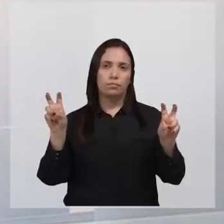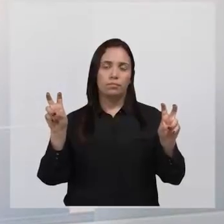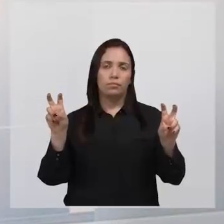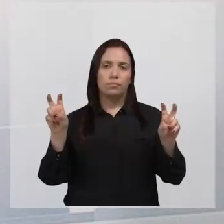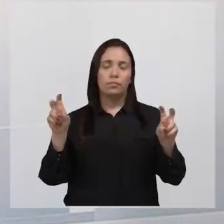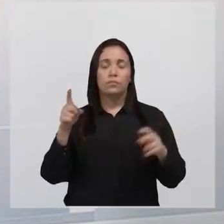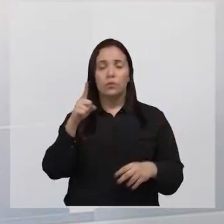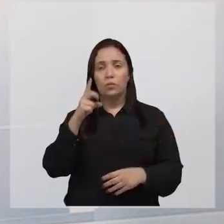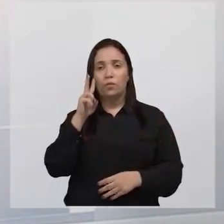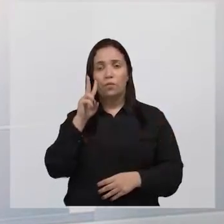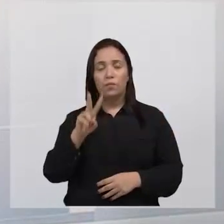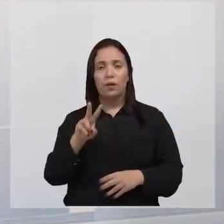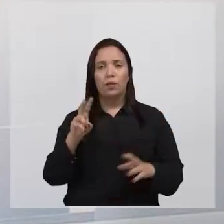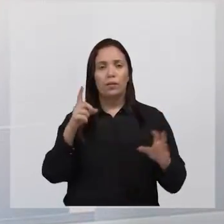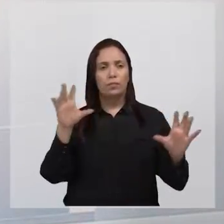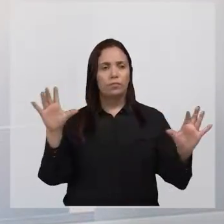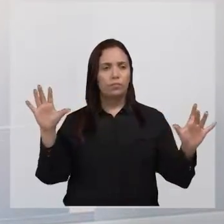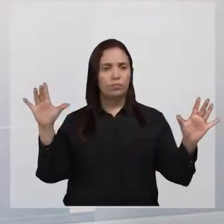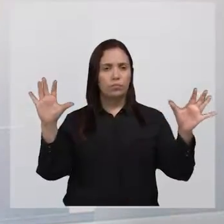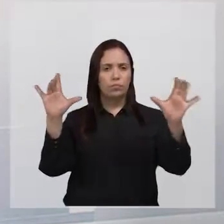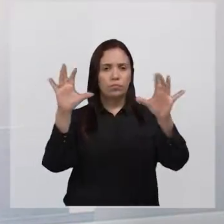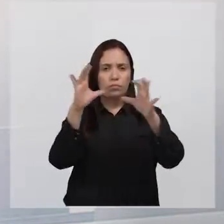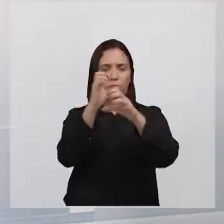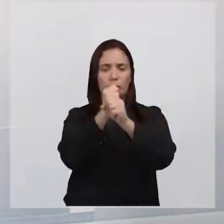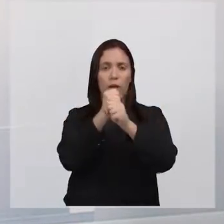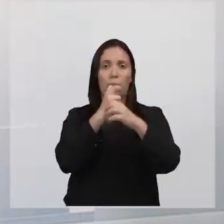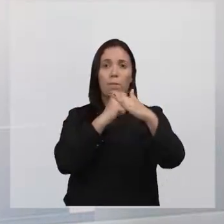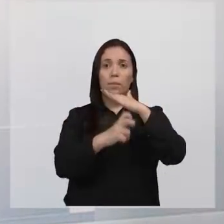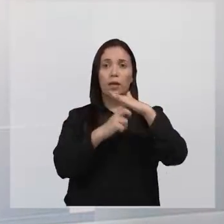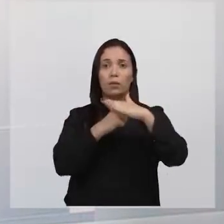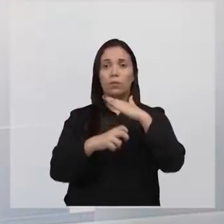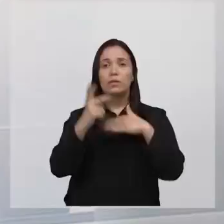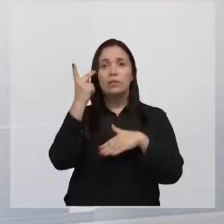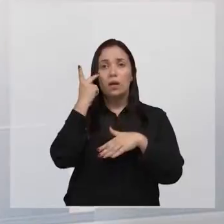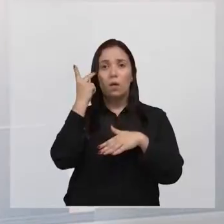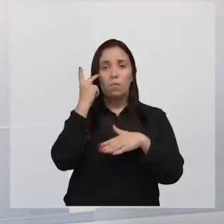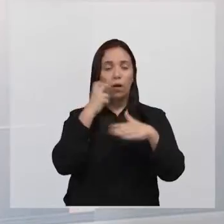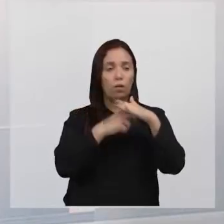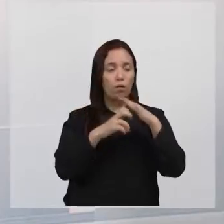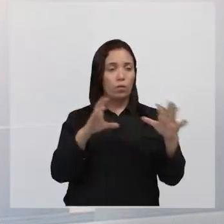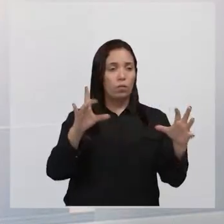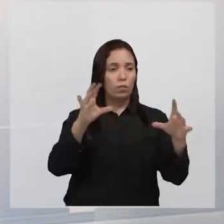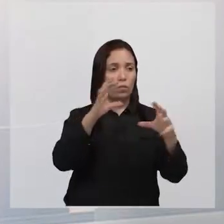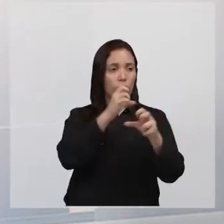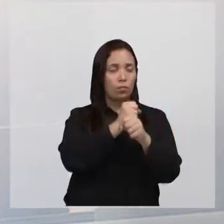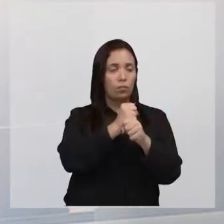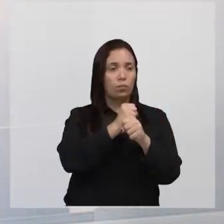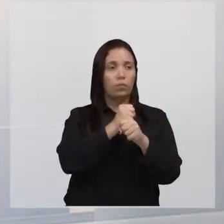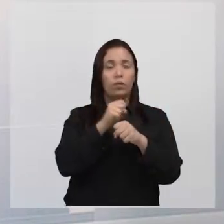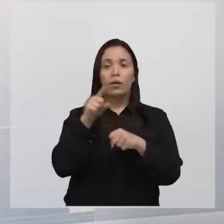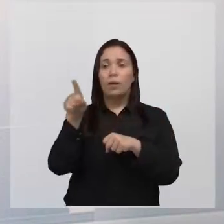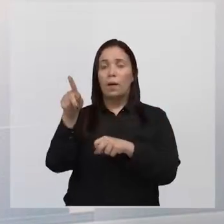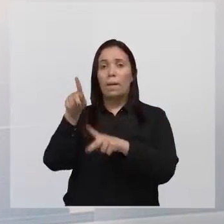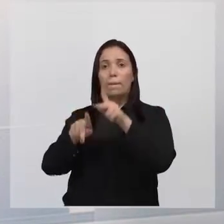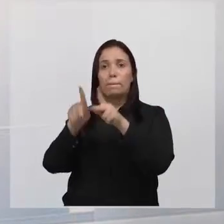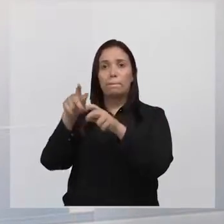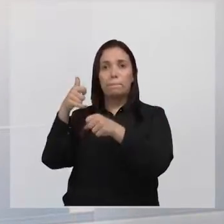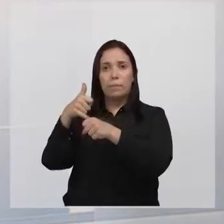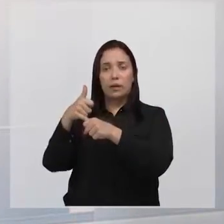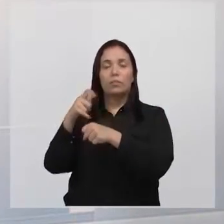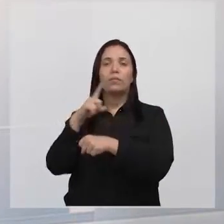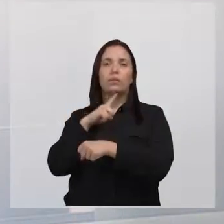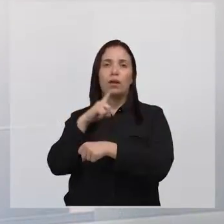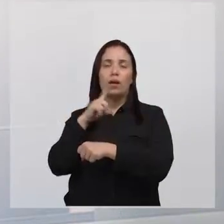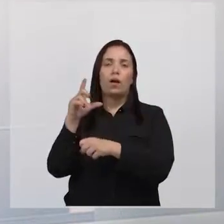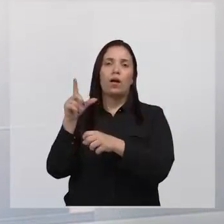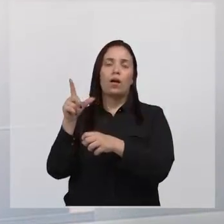você pegando toda a roubalheira no metrô de São Paulo, ela não chega perto de um desvio de dinheiro de uma Petrobras e de